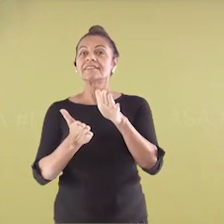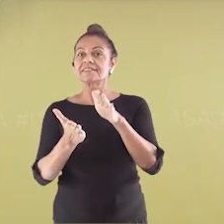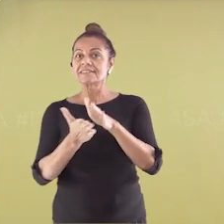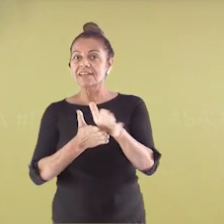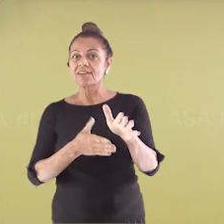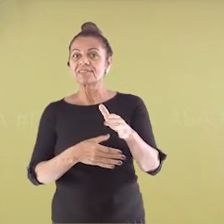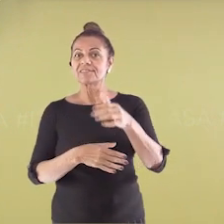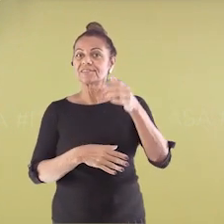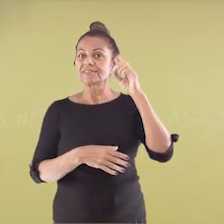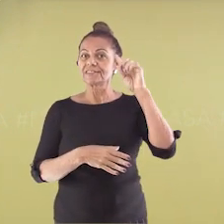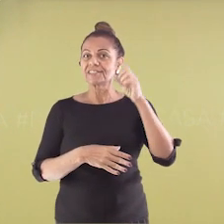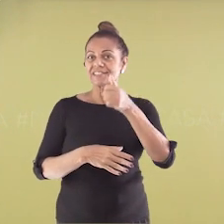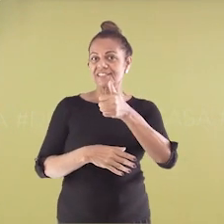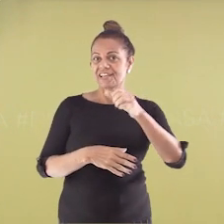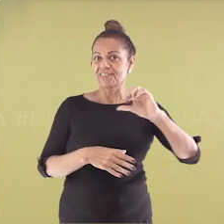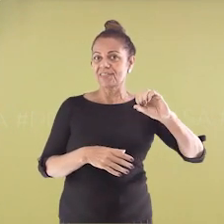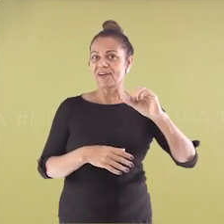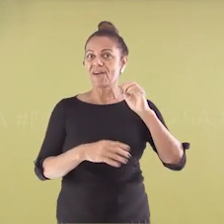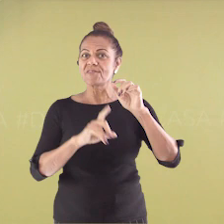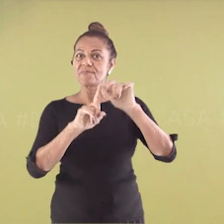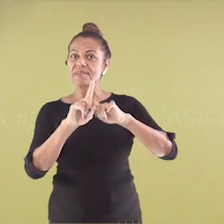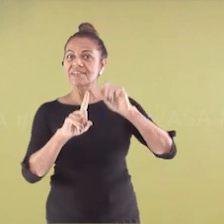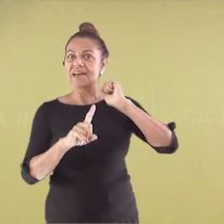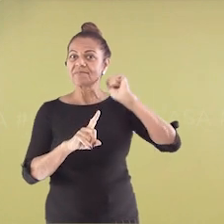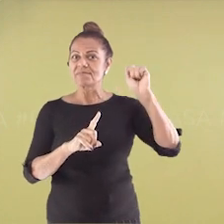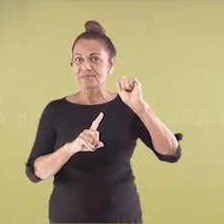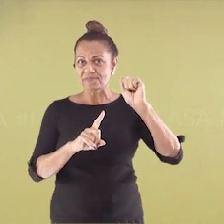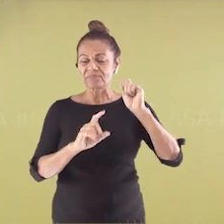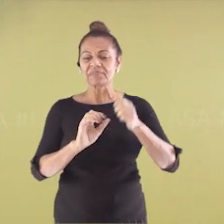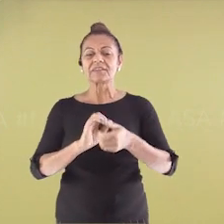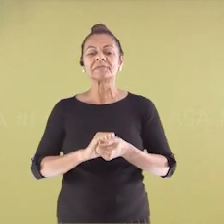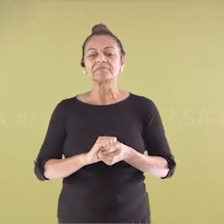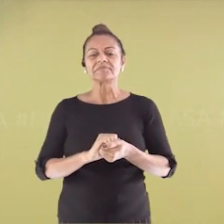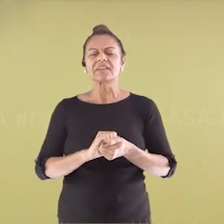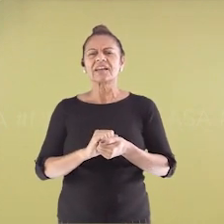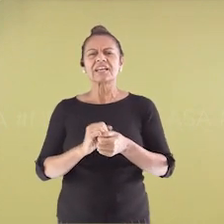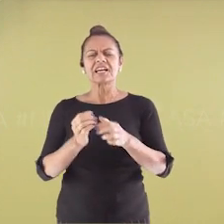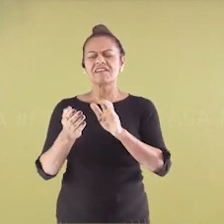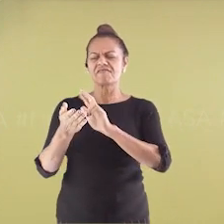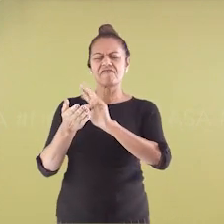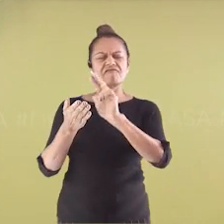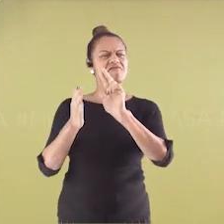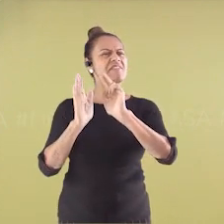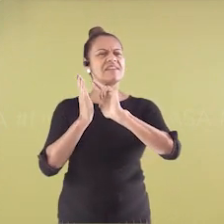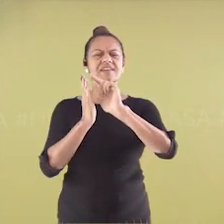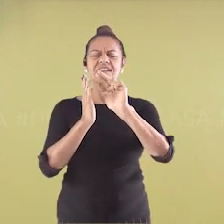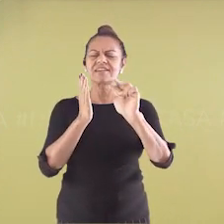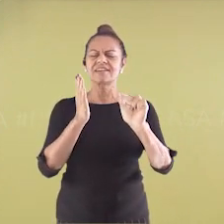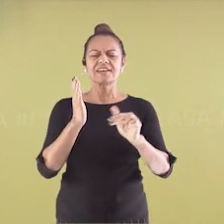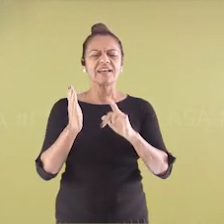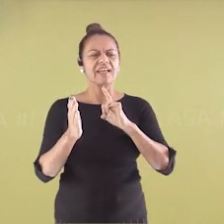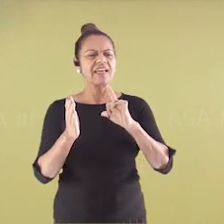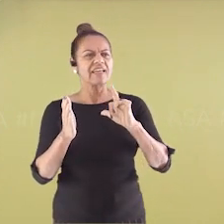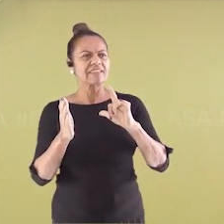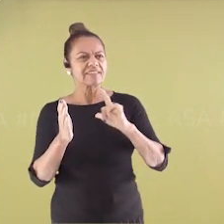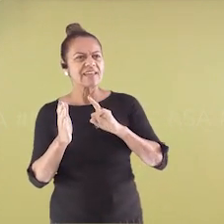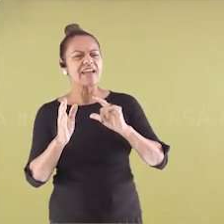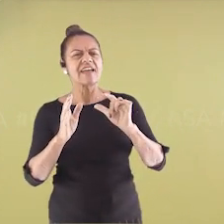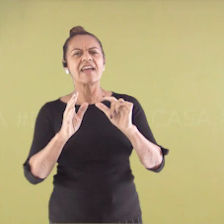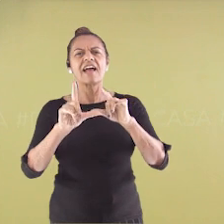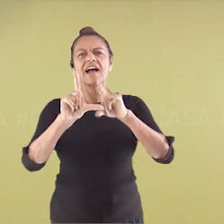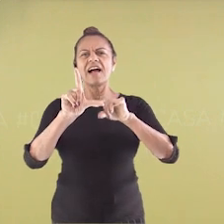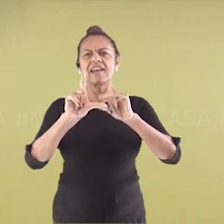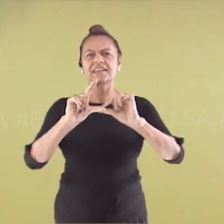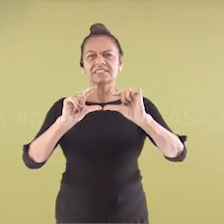publicada no dia 19 de abril de 2020. Ela é cheia de elementos, letras em diferentes formatos e